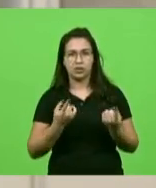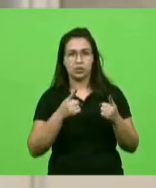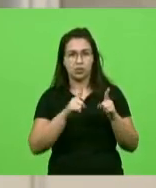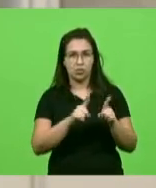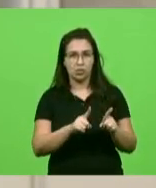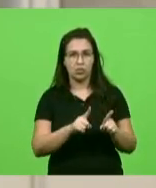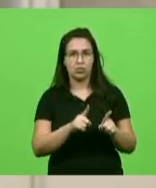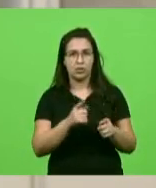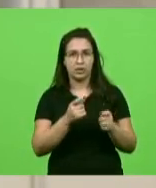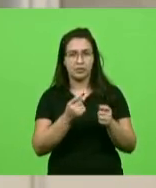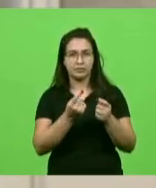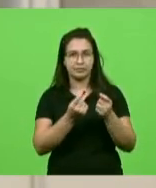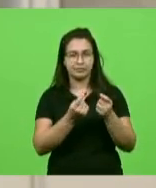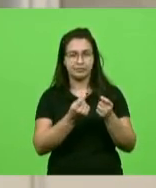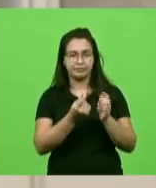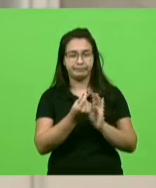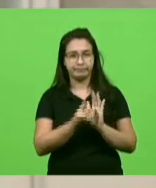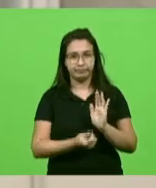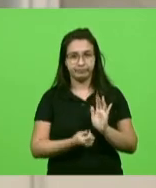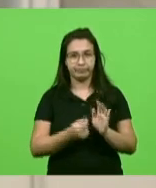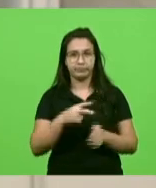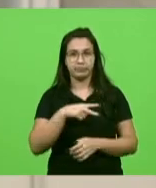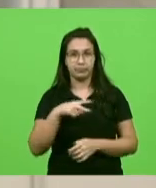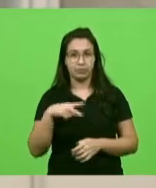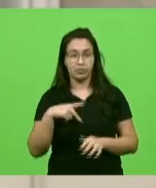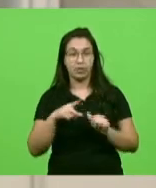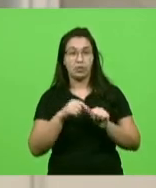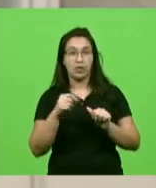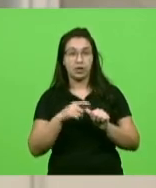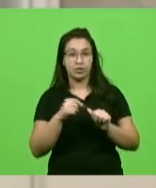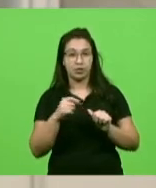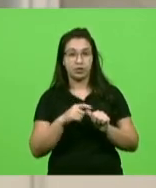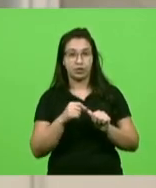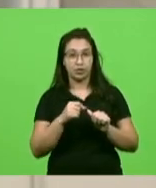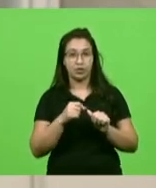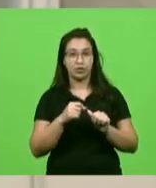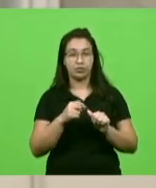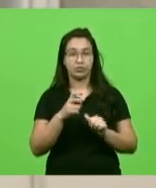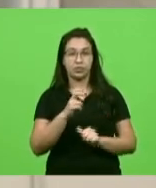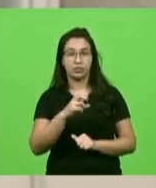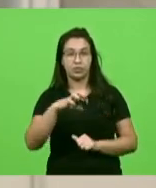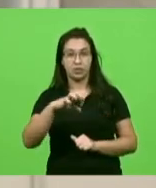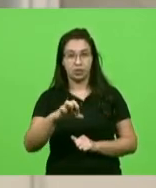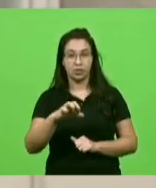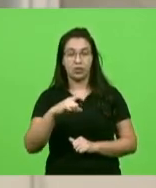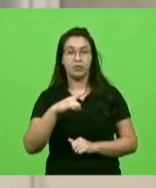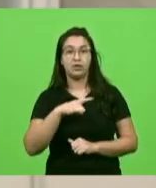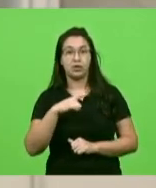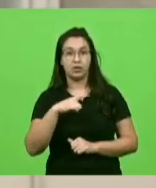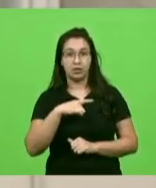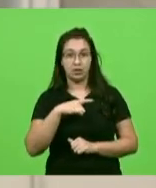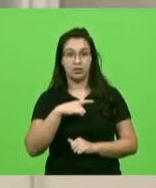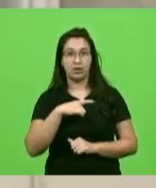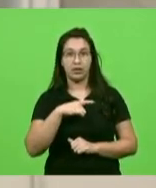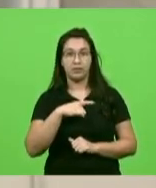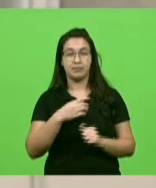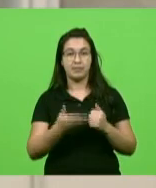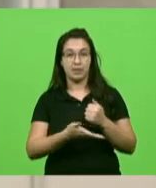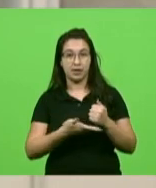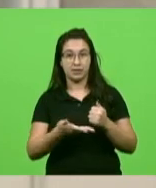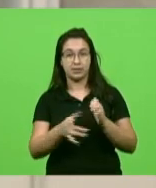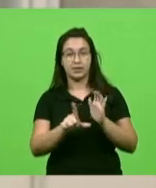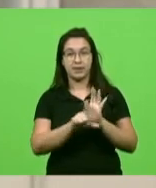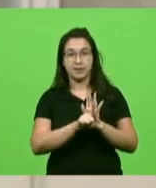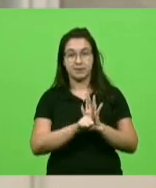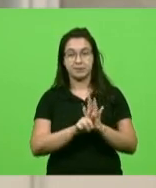Finanças Públicas sendo que o artigo 359-d prevê o crime de ordenação de despesas não autorizadas por